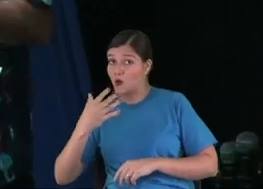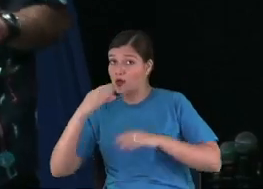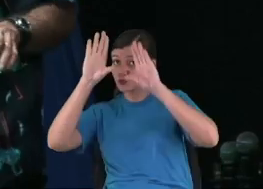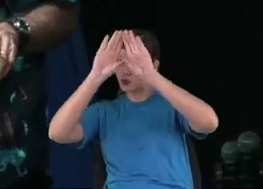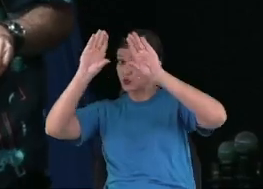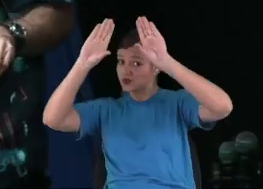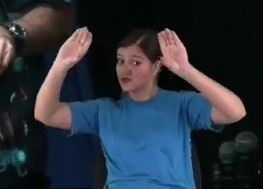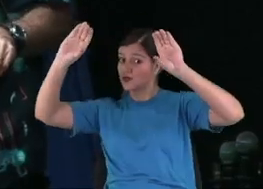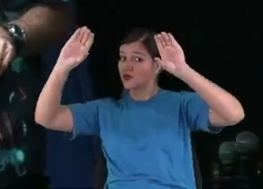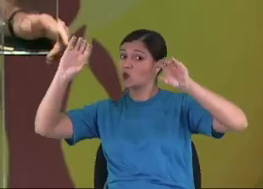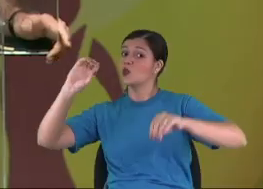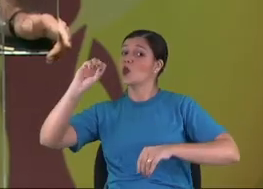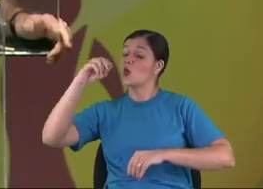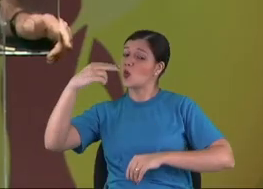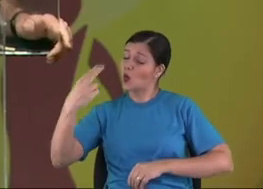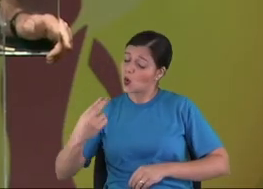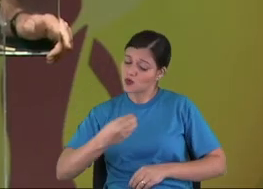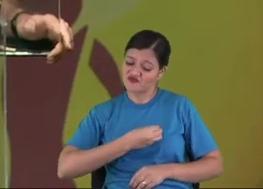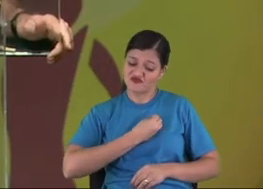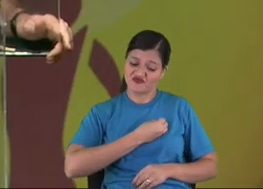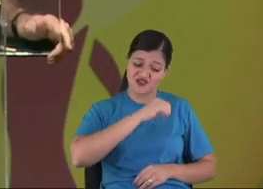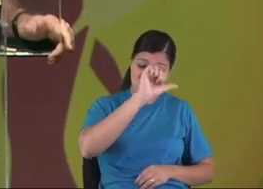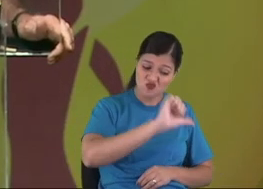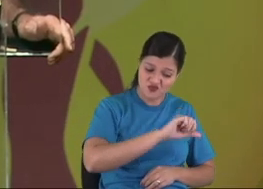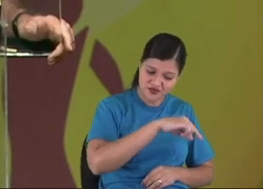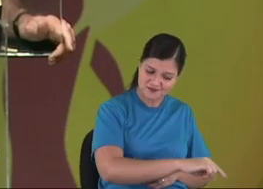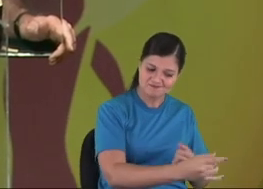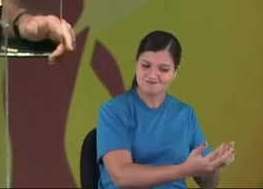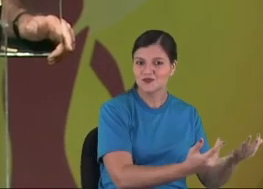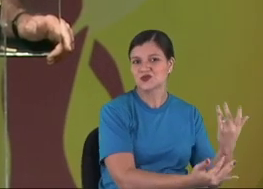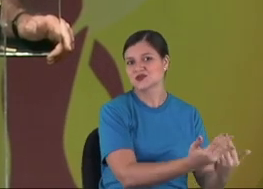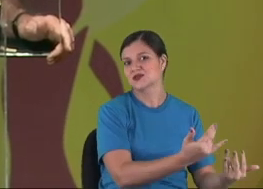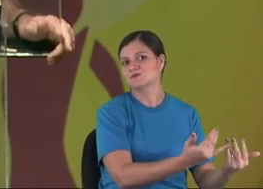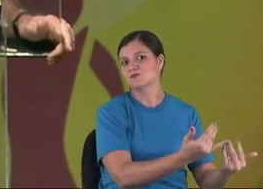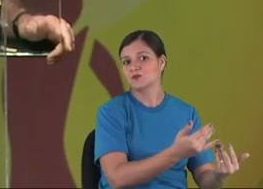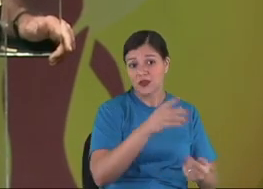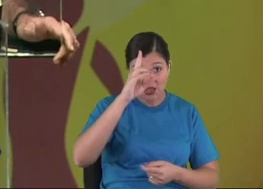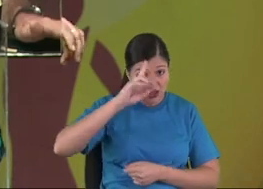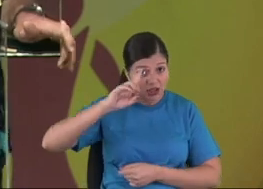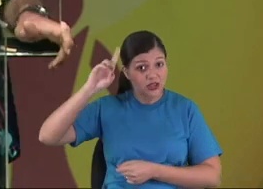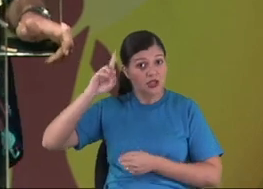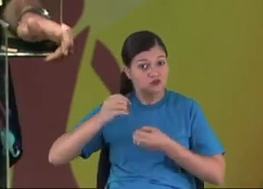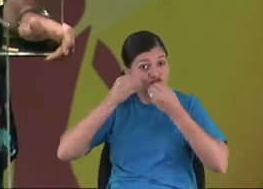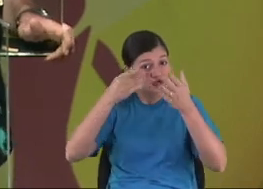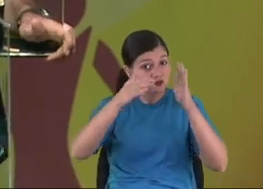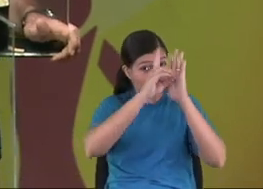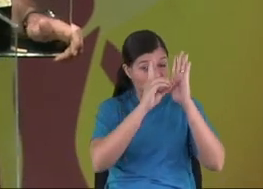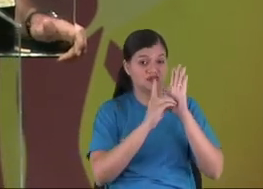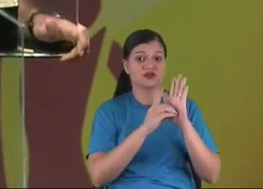da vida do seu filho. E Deus te deu esse direito. Número 4.